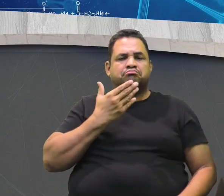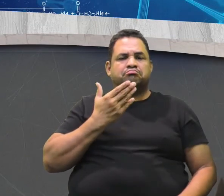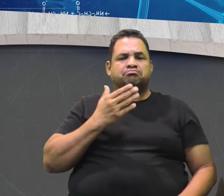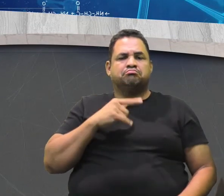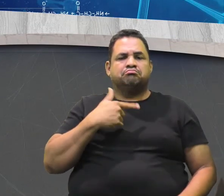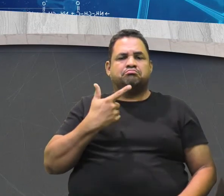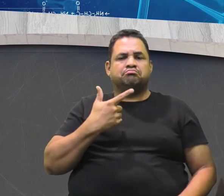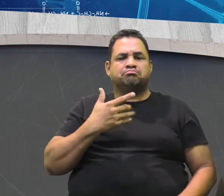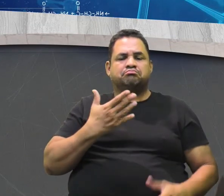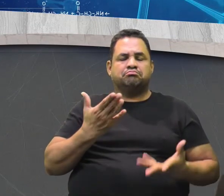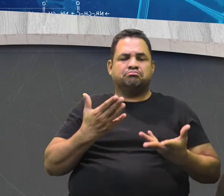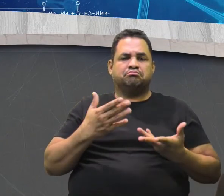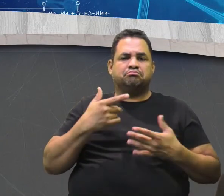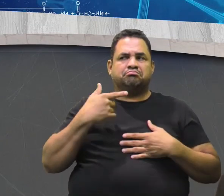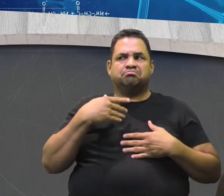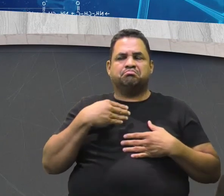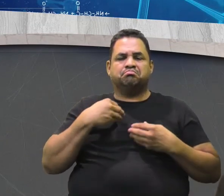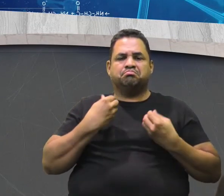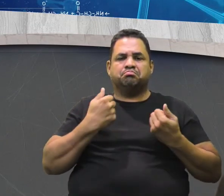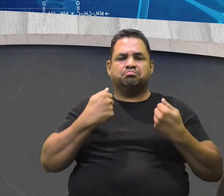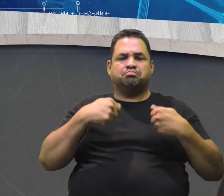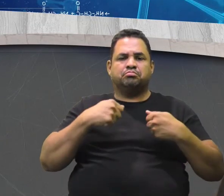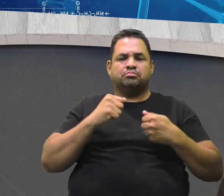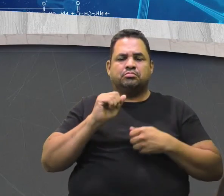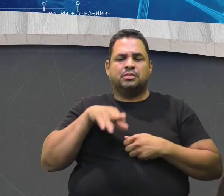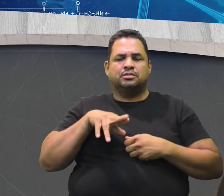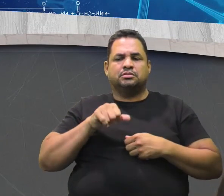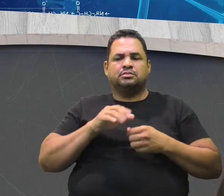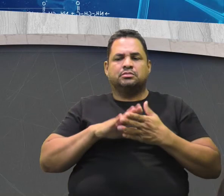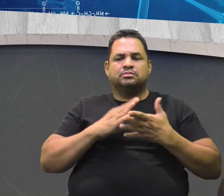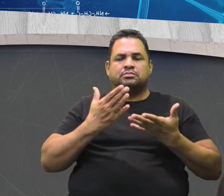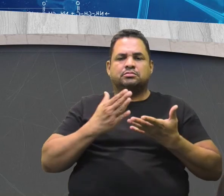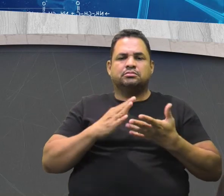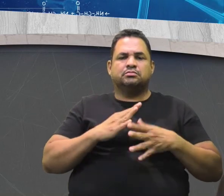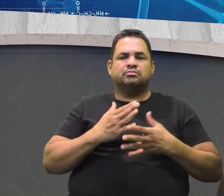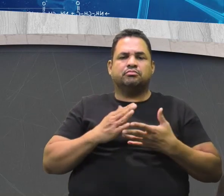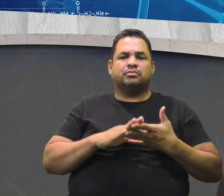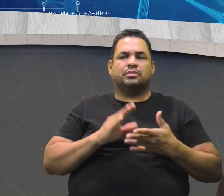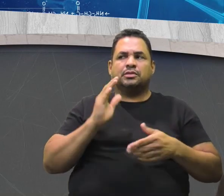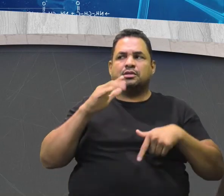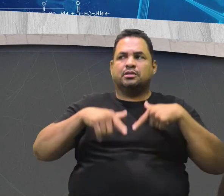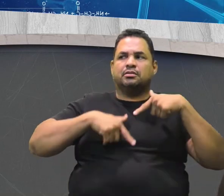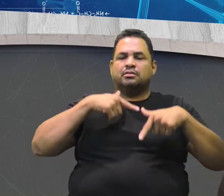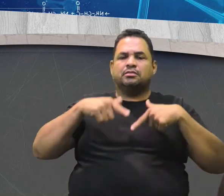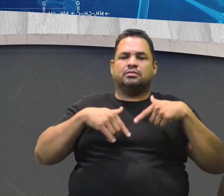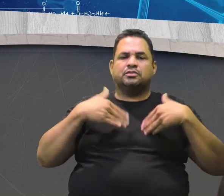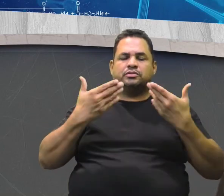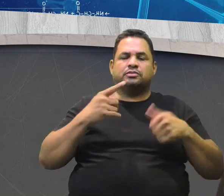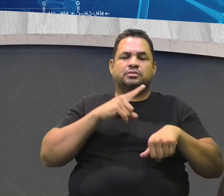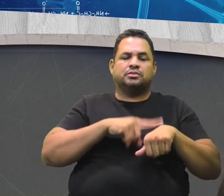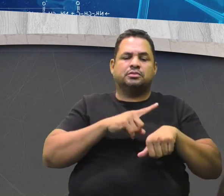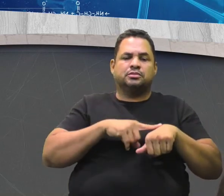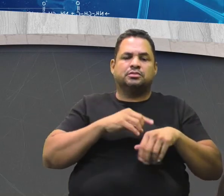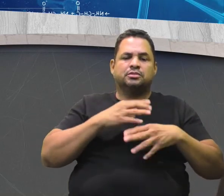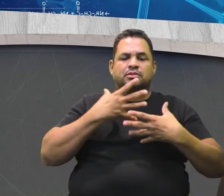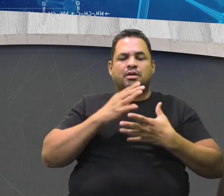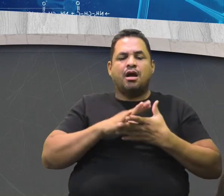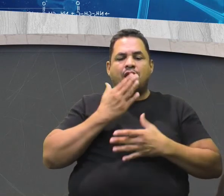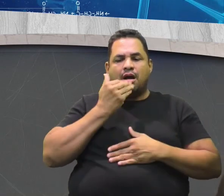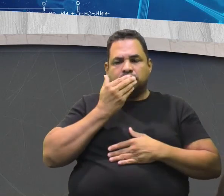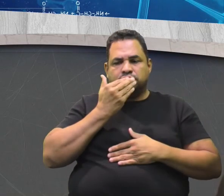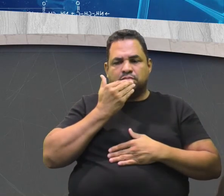deu a oportunidade da enzima amilase salivar atuar na hora que você está triturando os